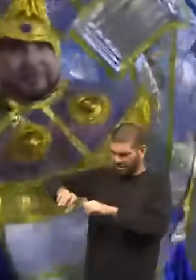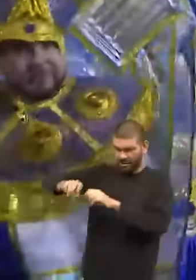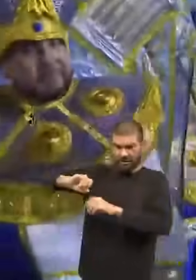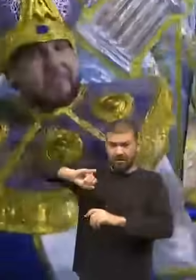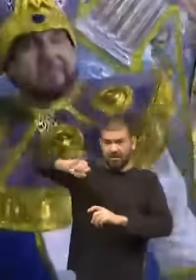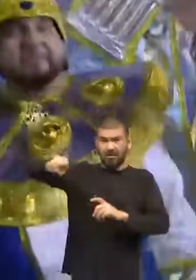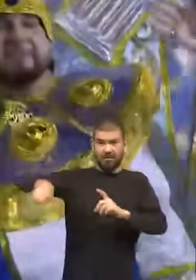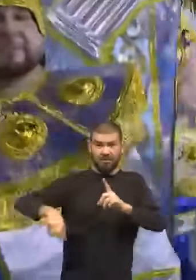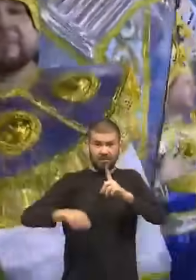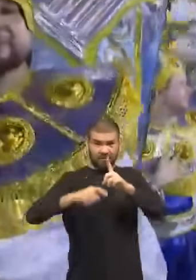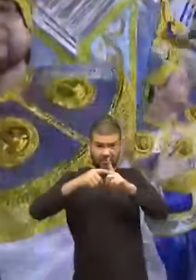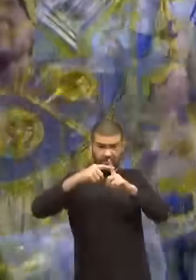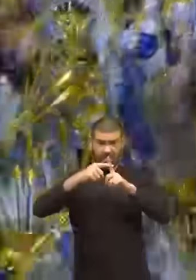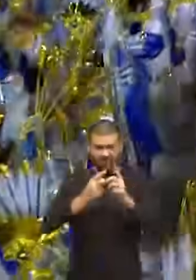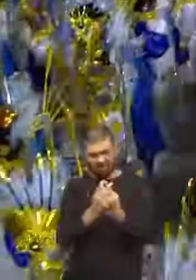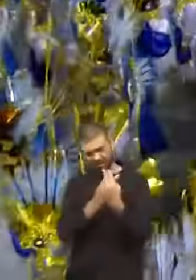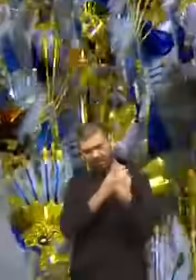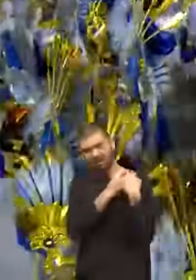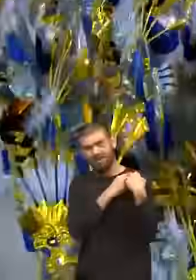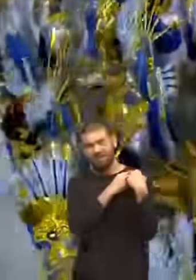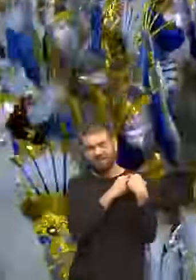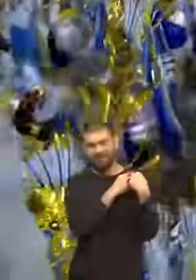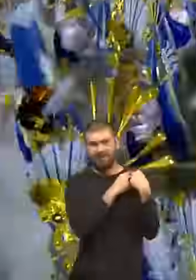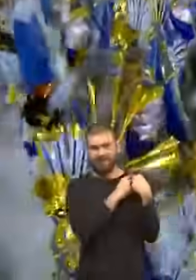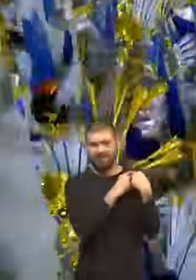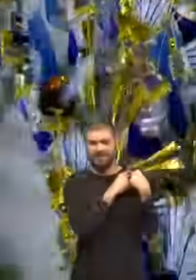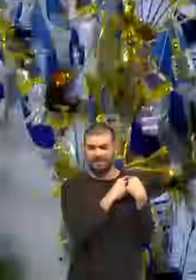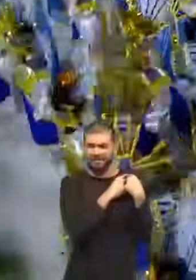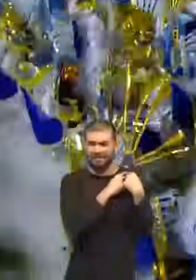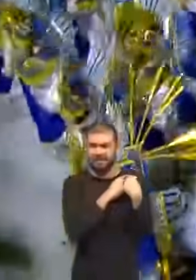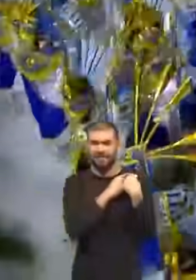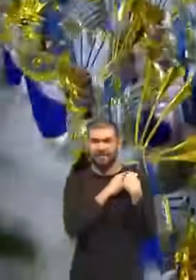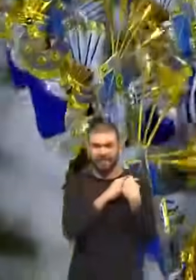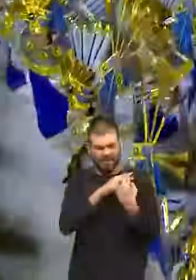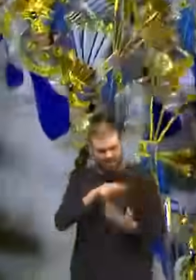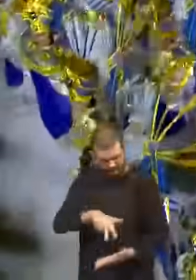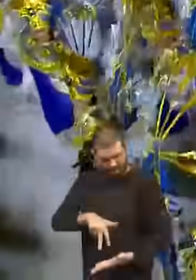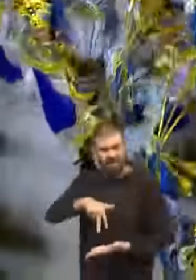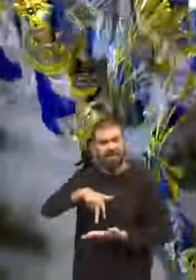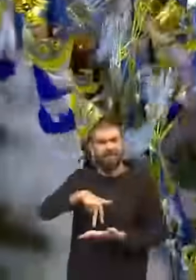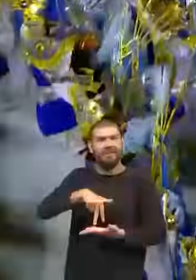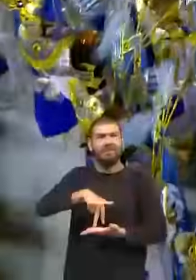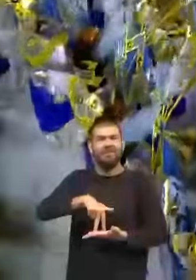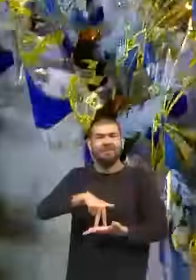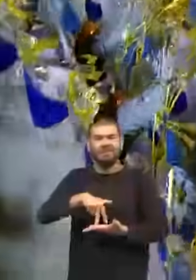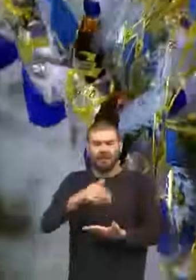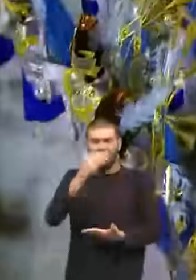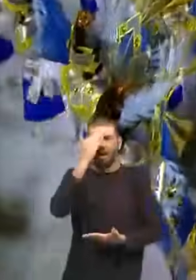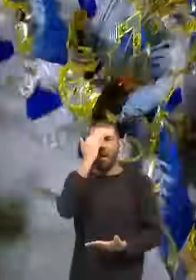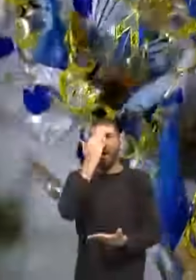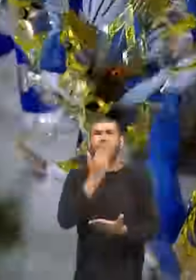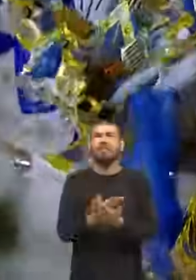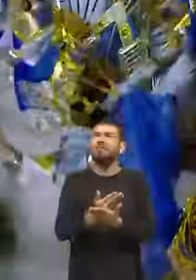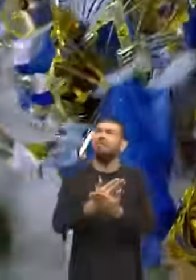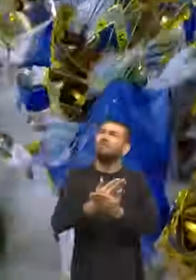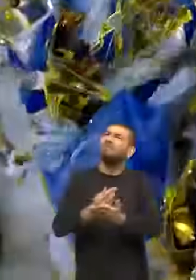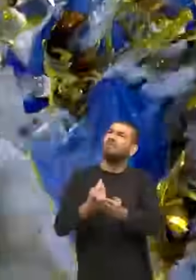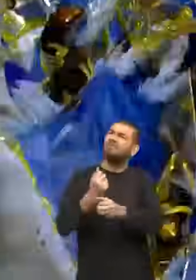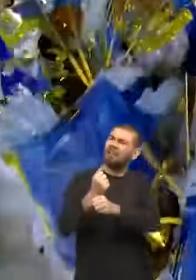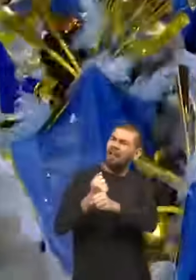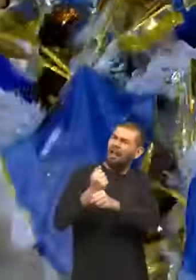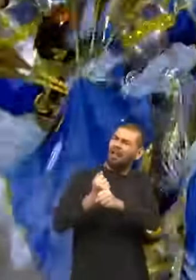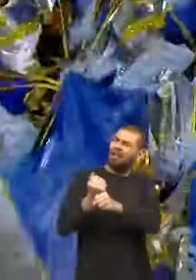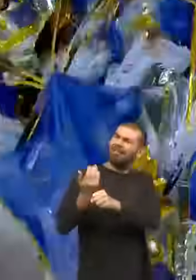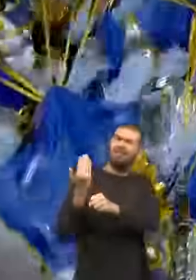a missão. Prevaleceu, prevaleceu. A crença do nativo desse chão. E